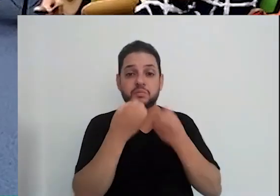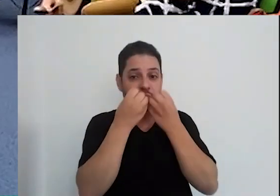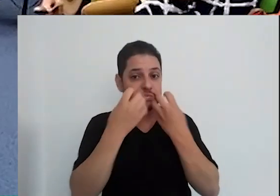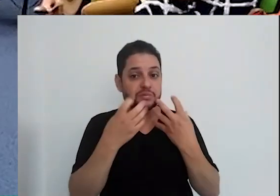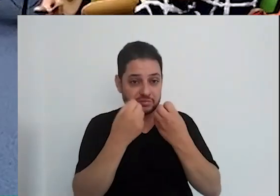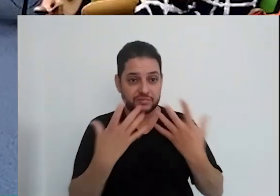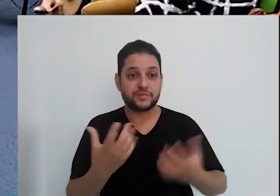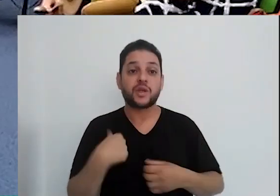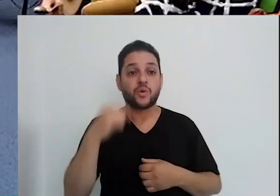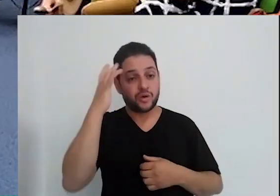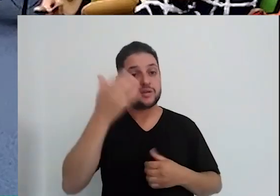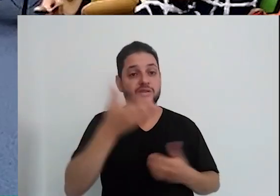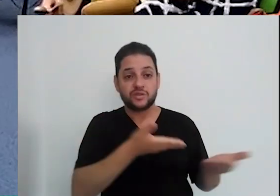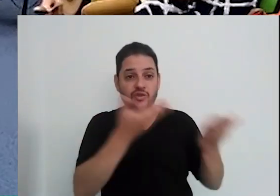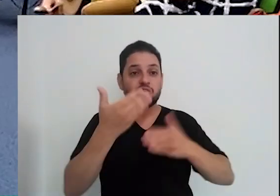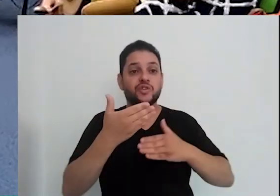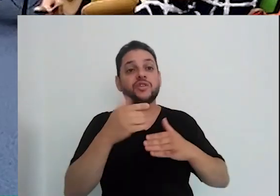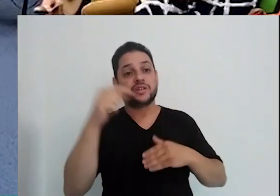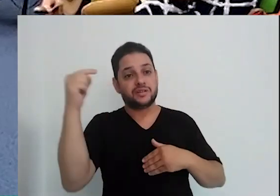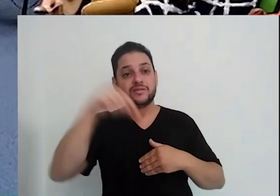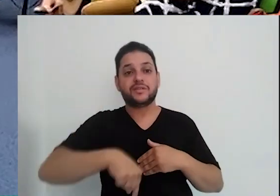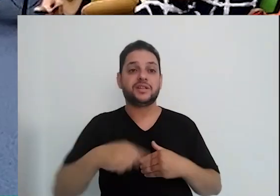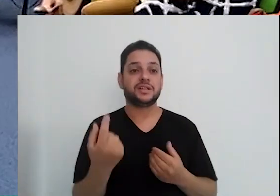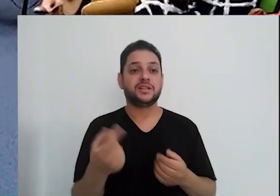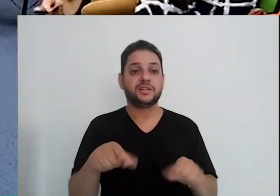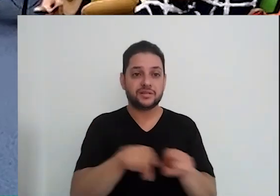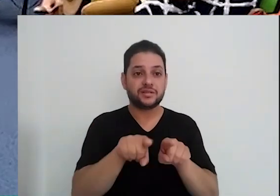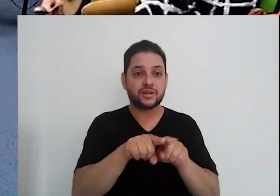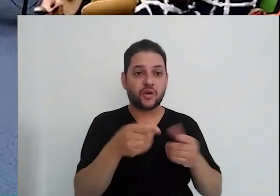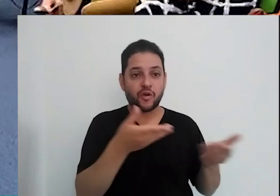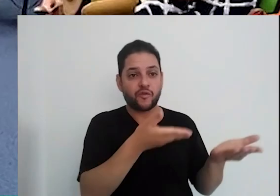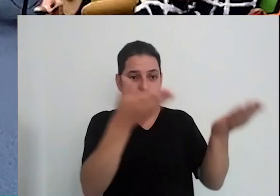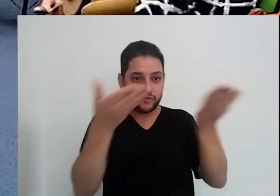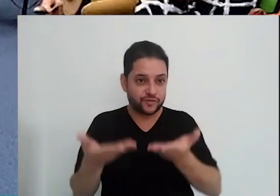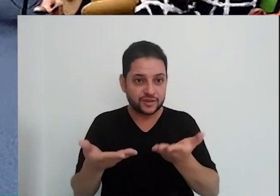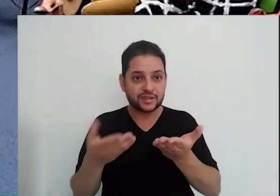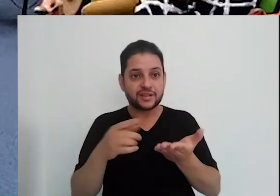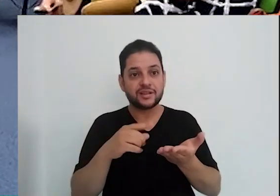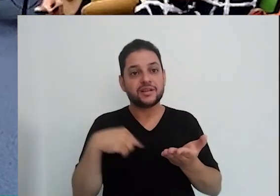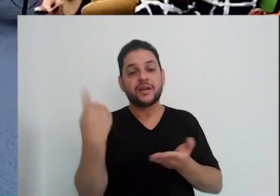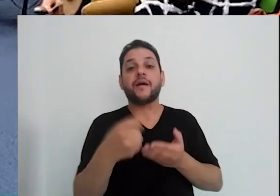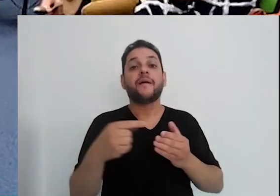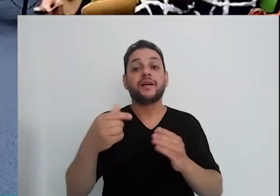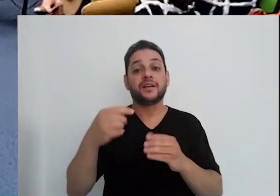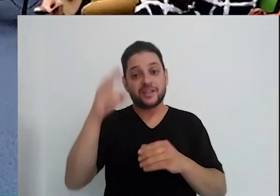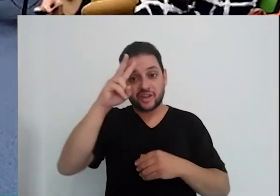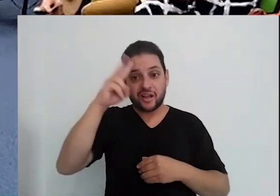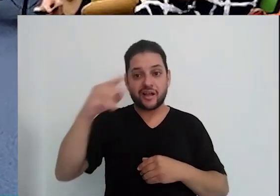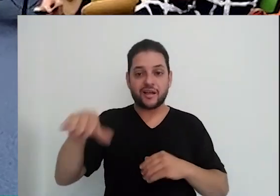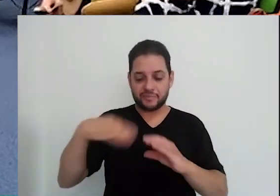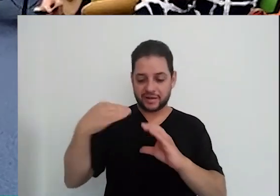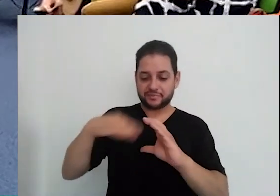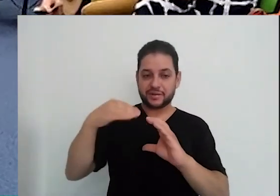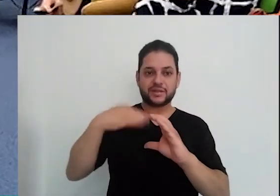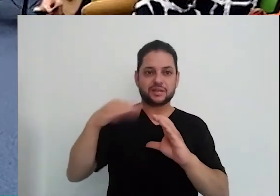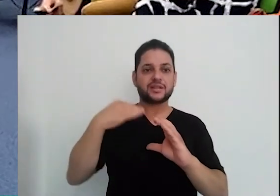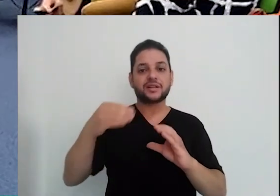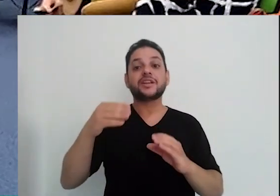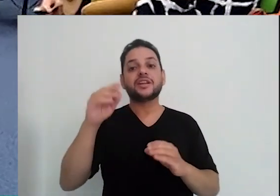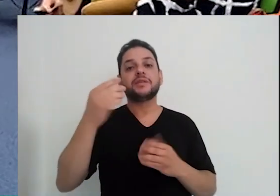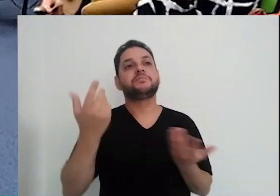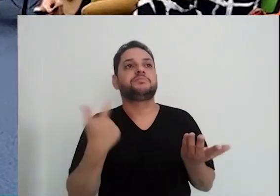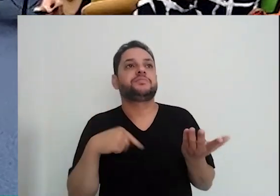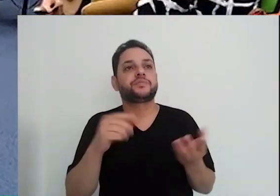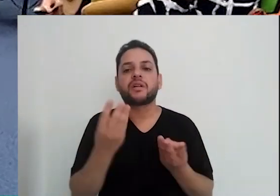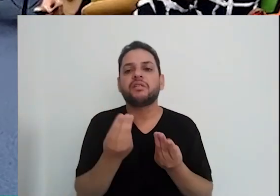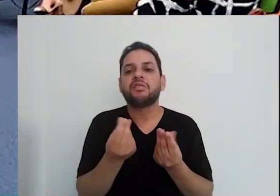acho que ele vem ch chama ele e eu vou convidar todo mundo aqui a mandar história pra gente tá não história abstrata pelo